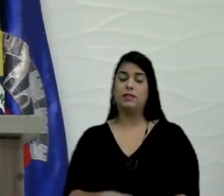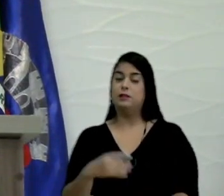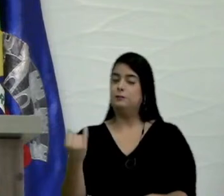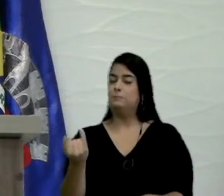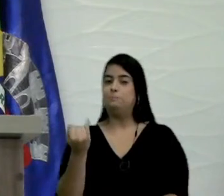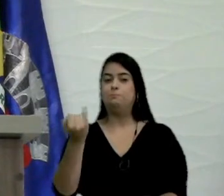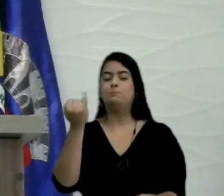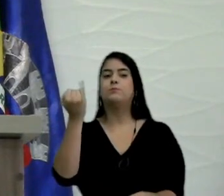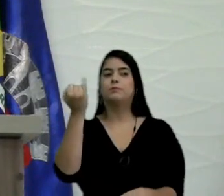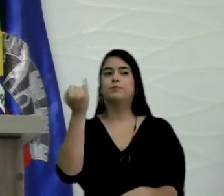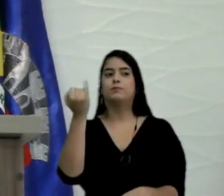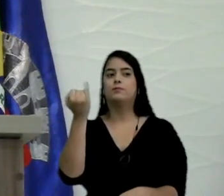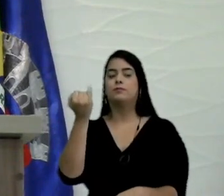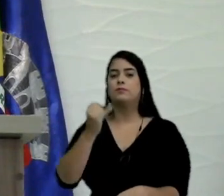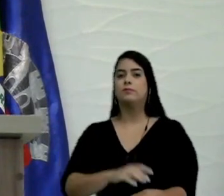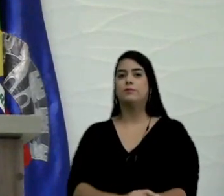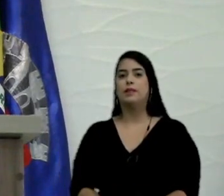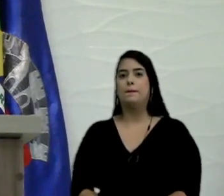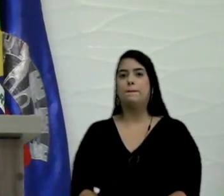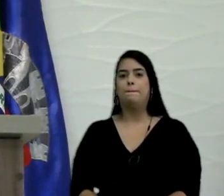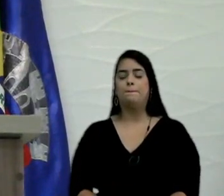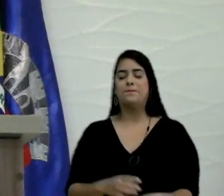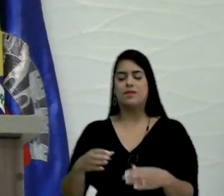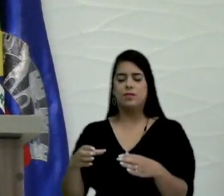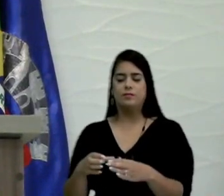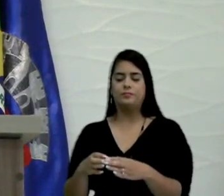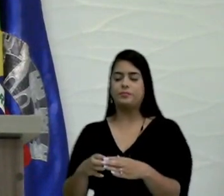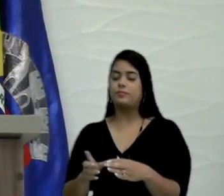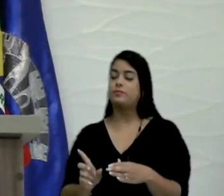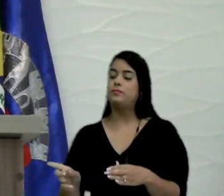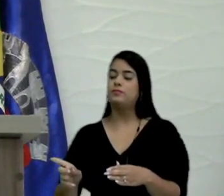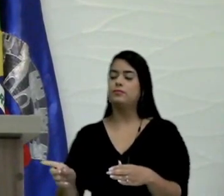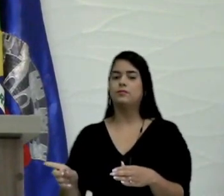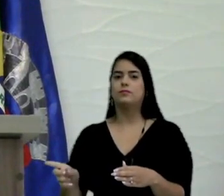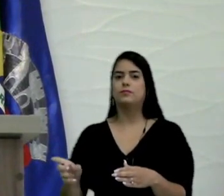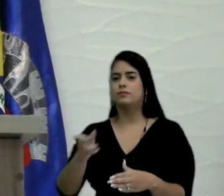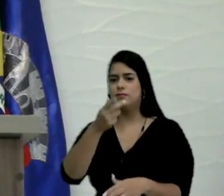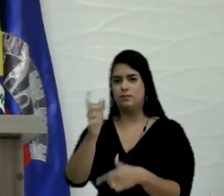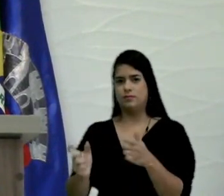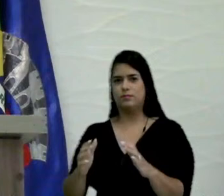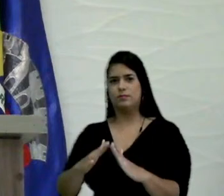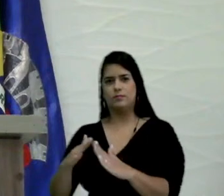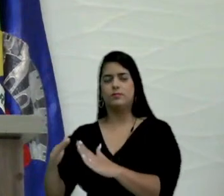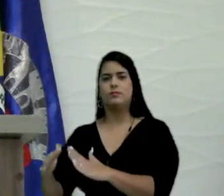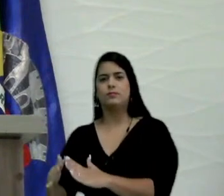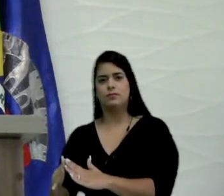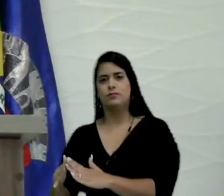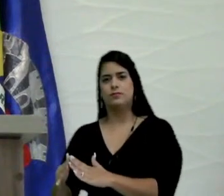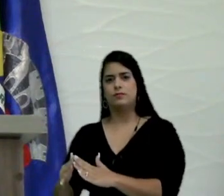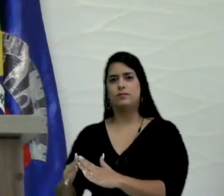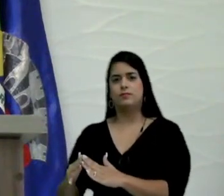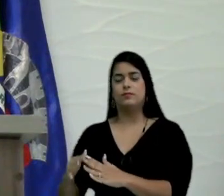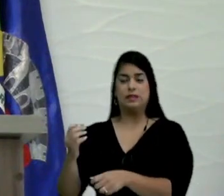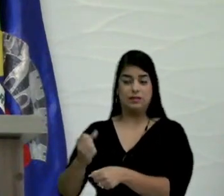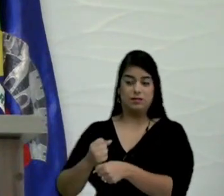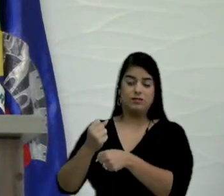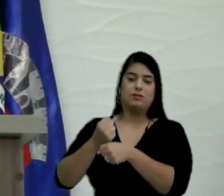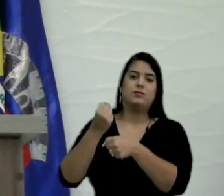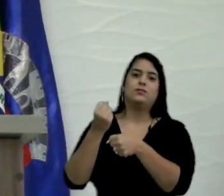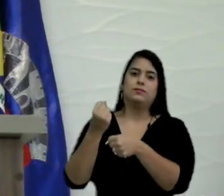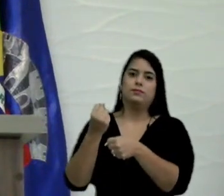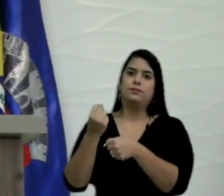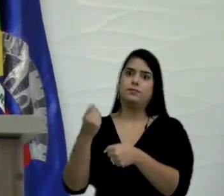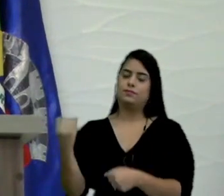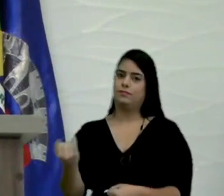importância para aquela para aquela comunidade para quem ali reside uma uma uma obra dessa dessa